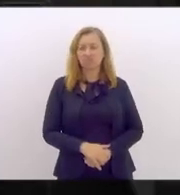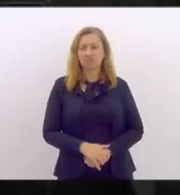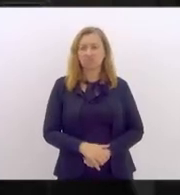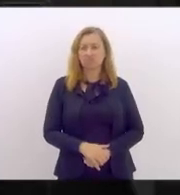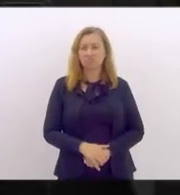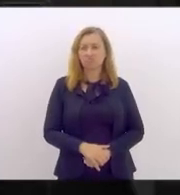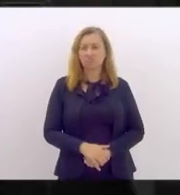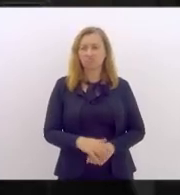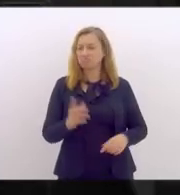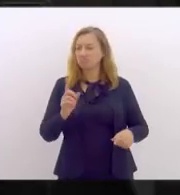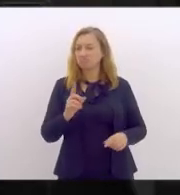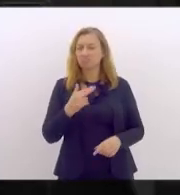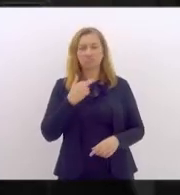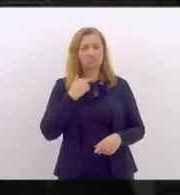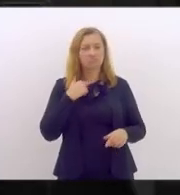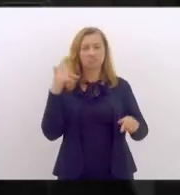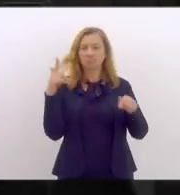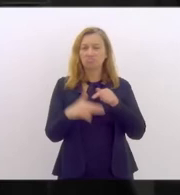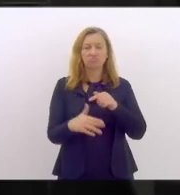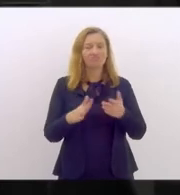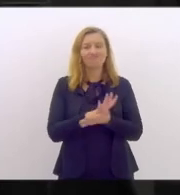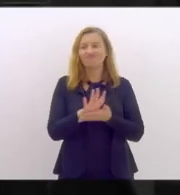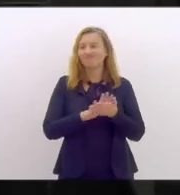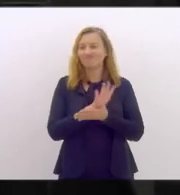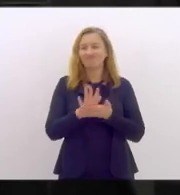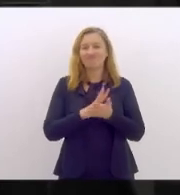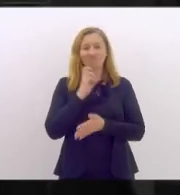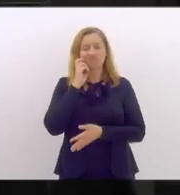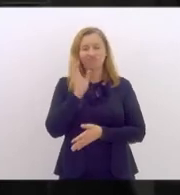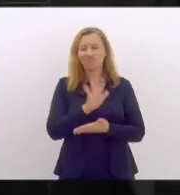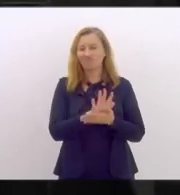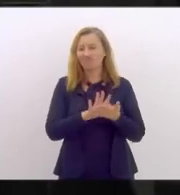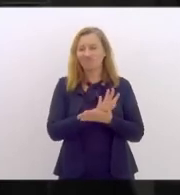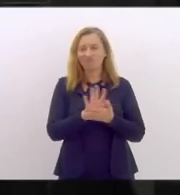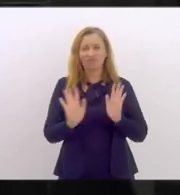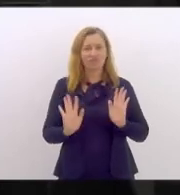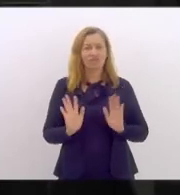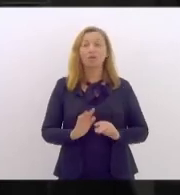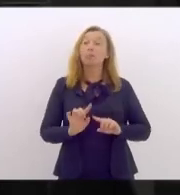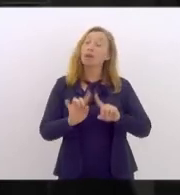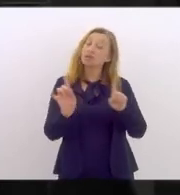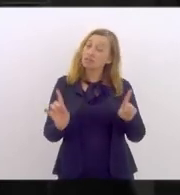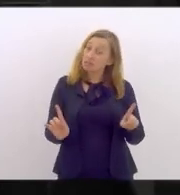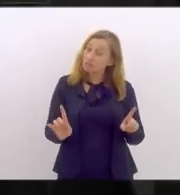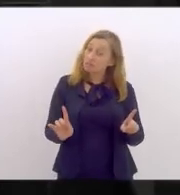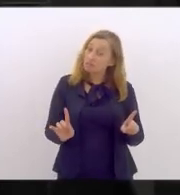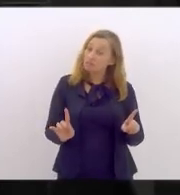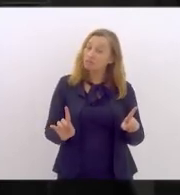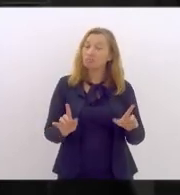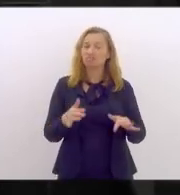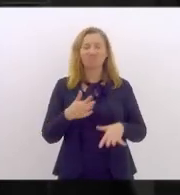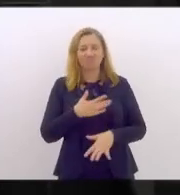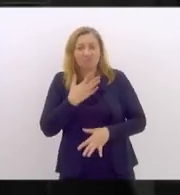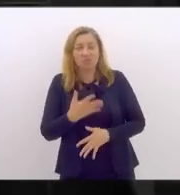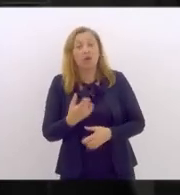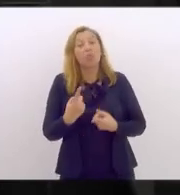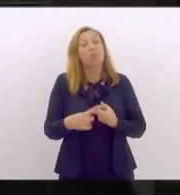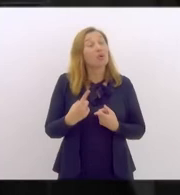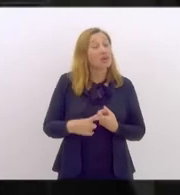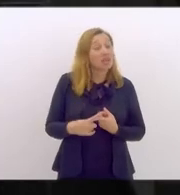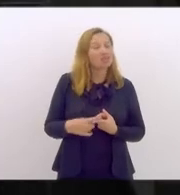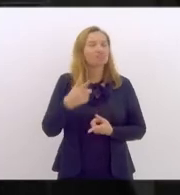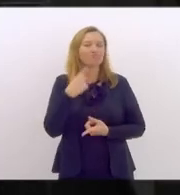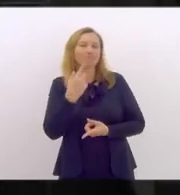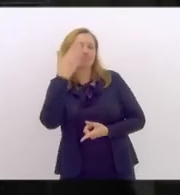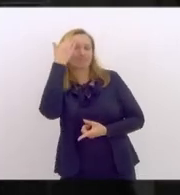sem censura sem ameaças sem constrangimentos mas eu disse que não me espanta porque é